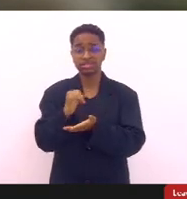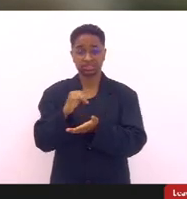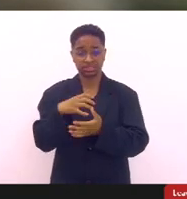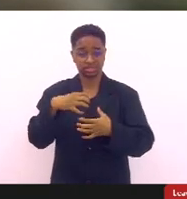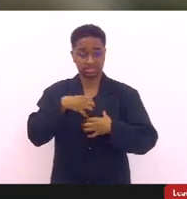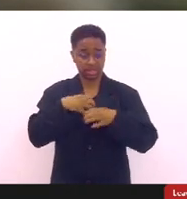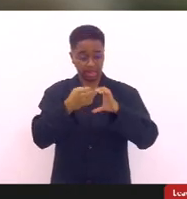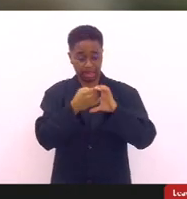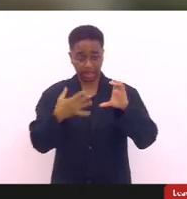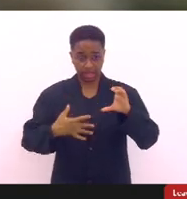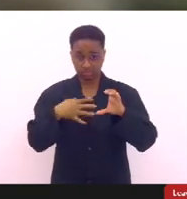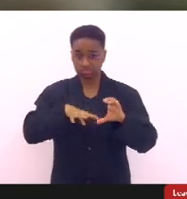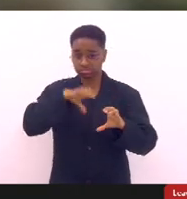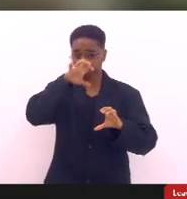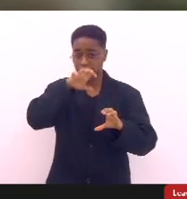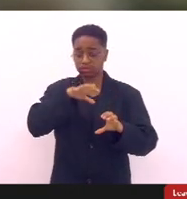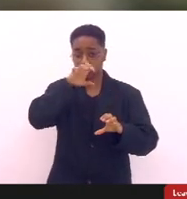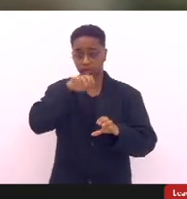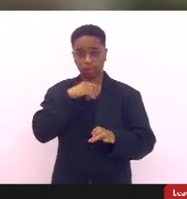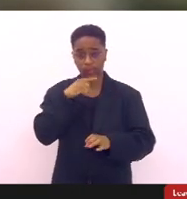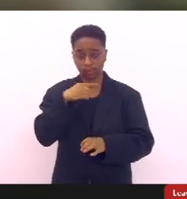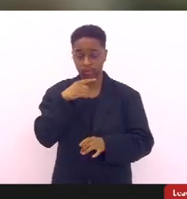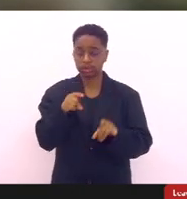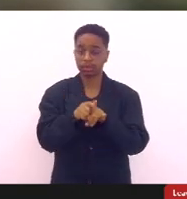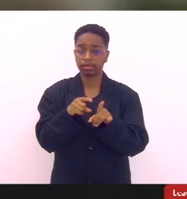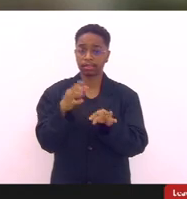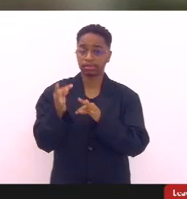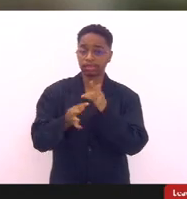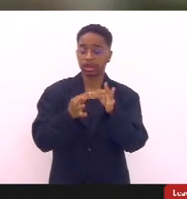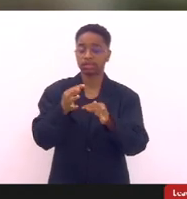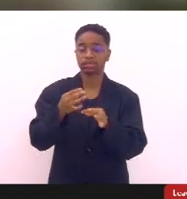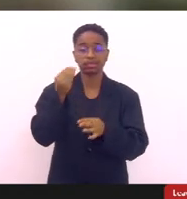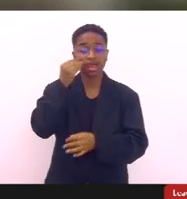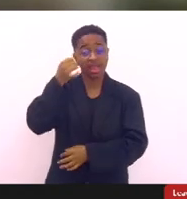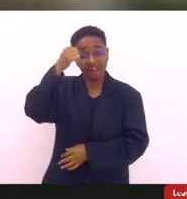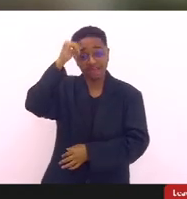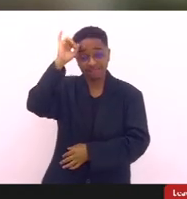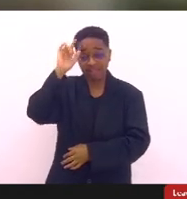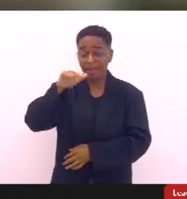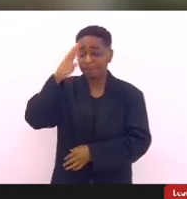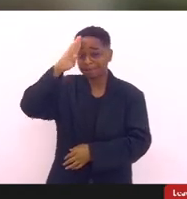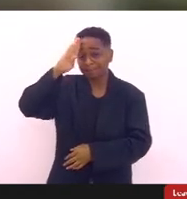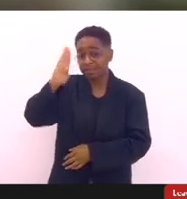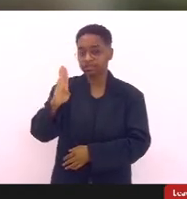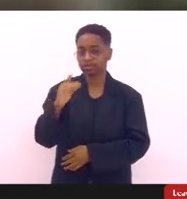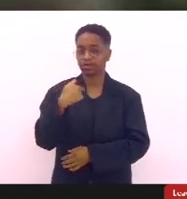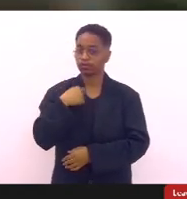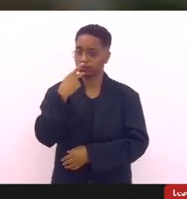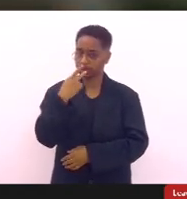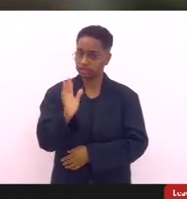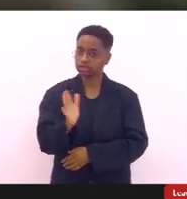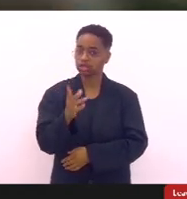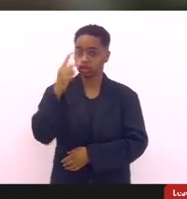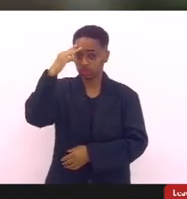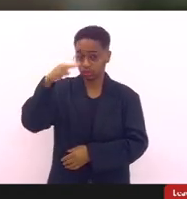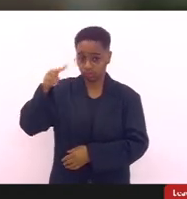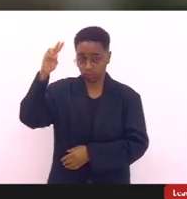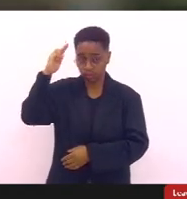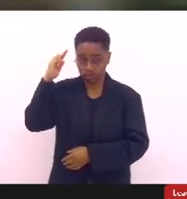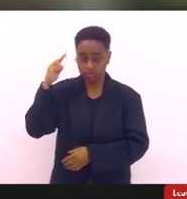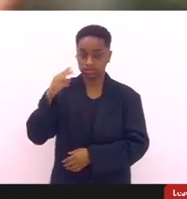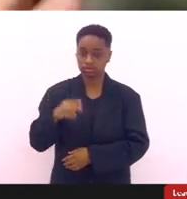sintomático respiratório. Mas a questão do tratamento preventivo à tuberculose é fundamental. Como eu já disse há duas semanas